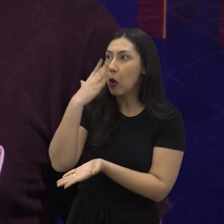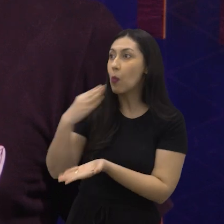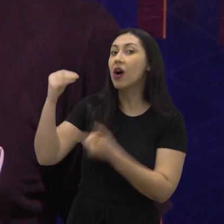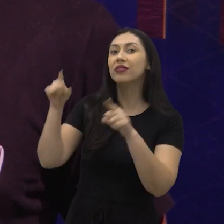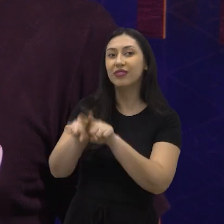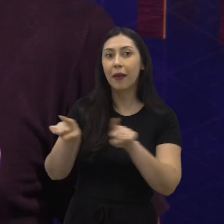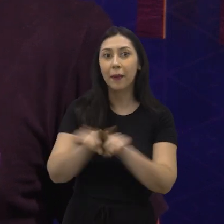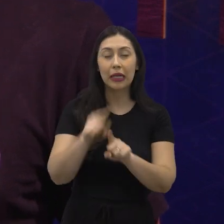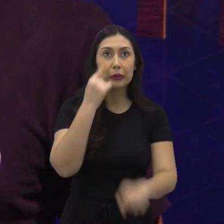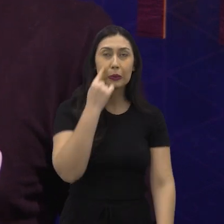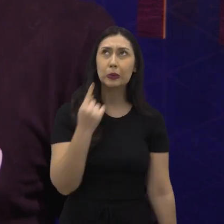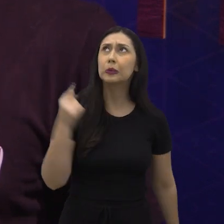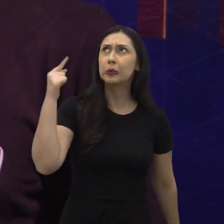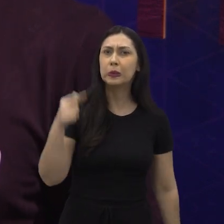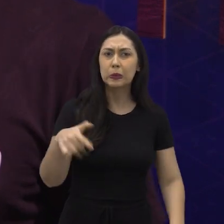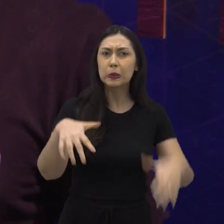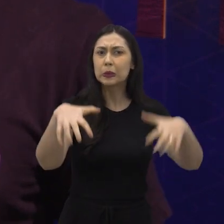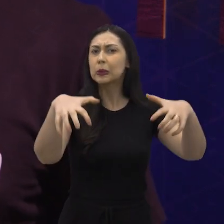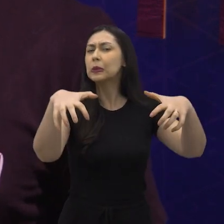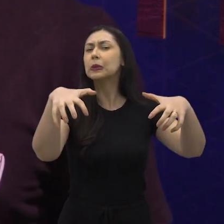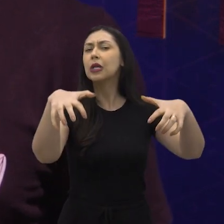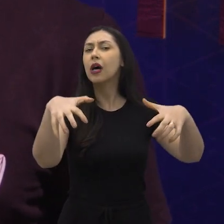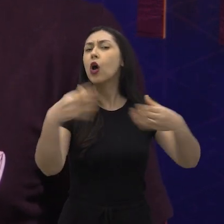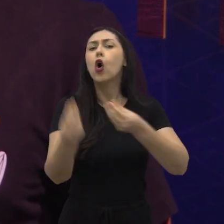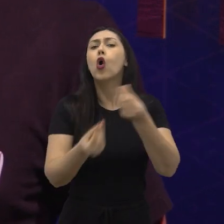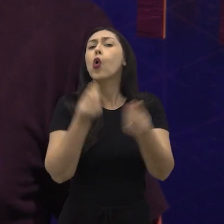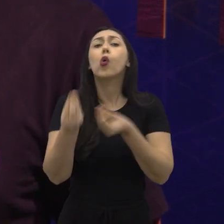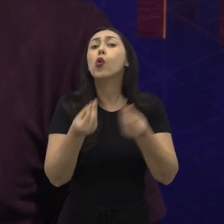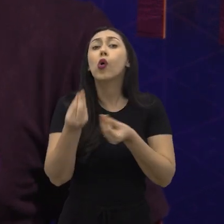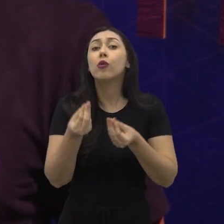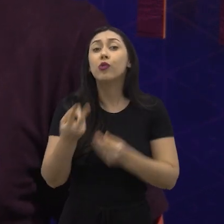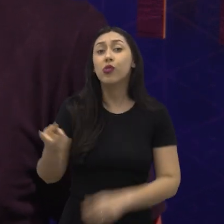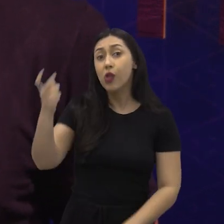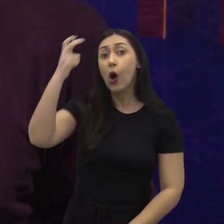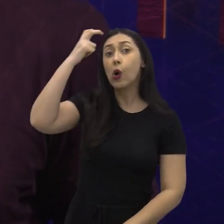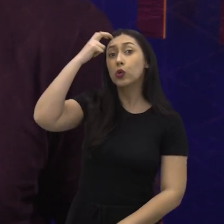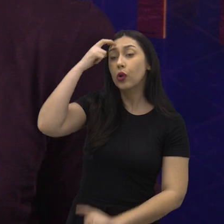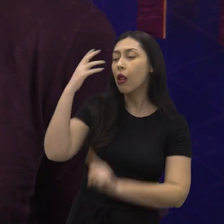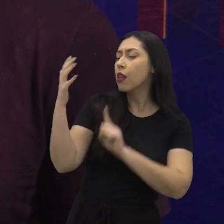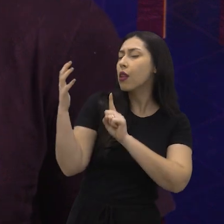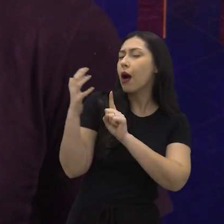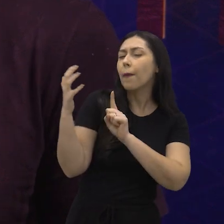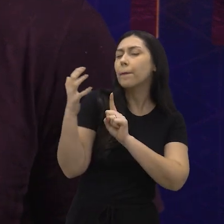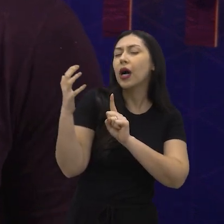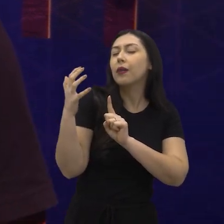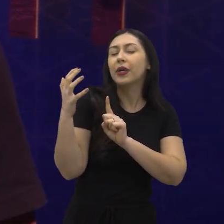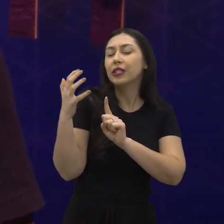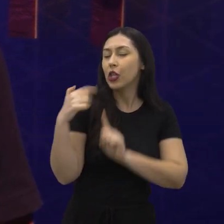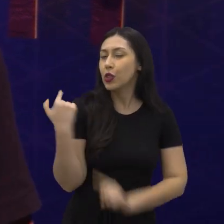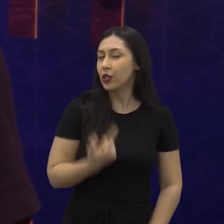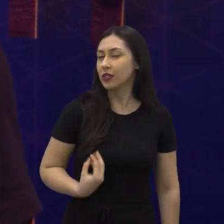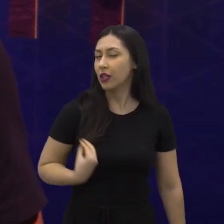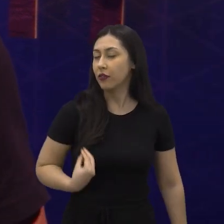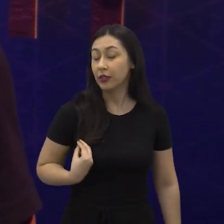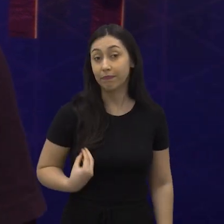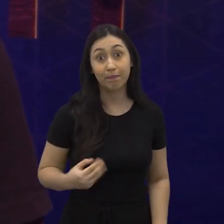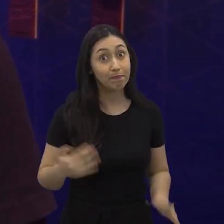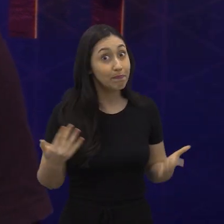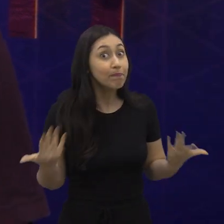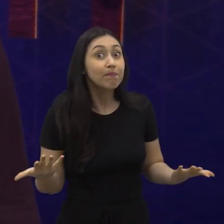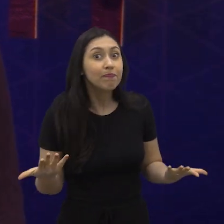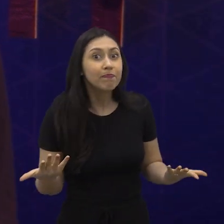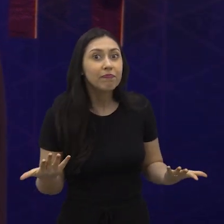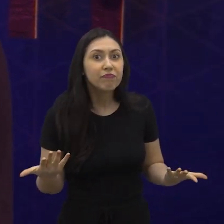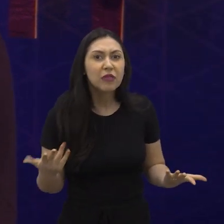Mal até o Zé do Caixão, qual o impacto cultural das histórias de terror em nossas vidas? Ou talvez seja melhor